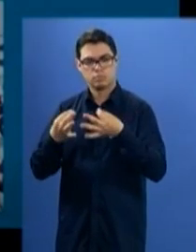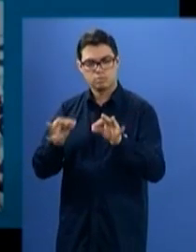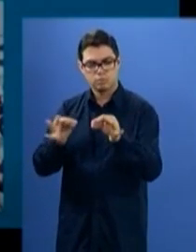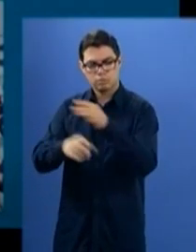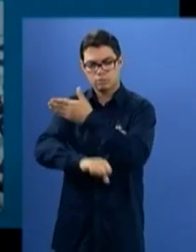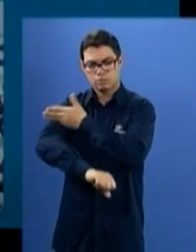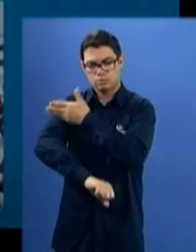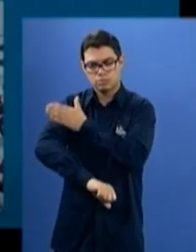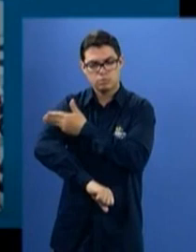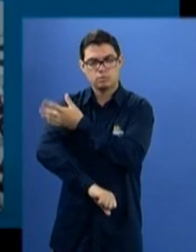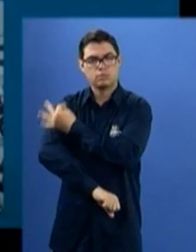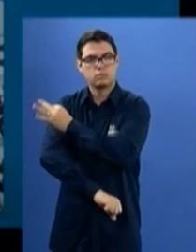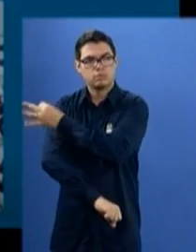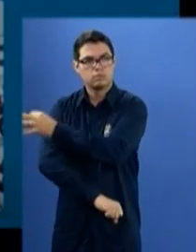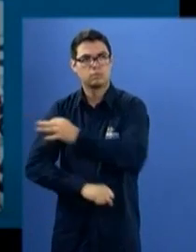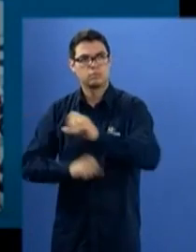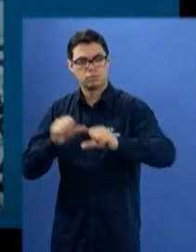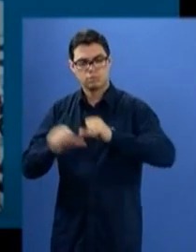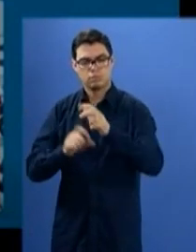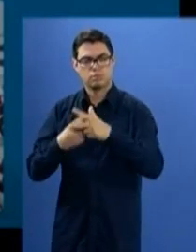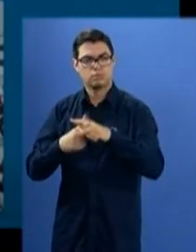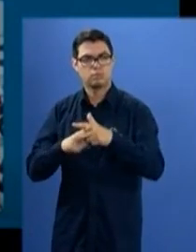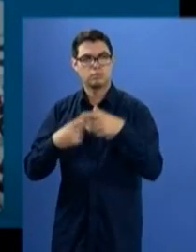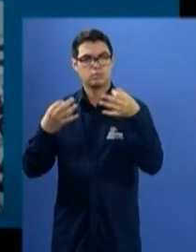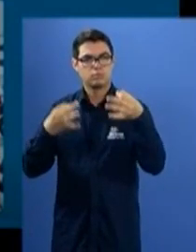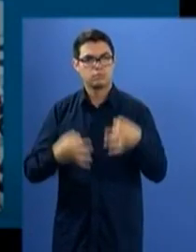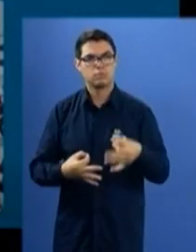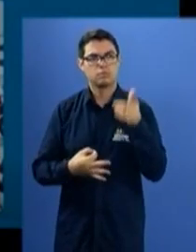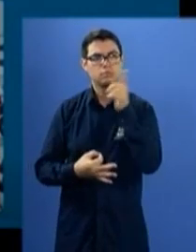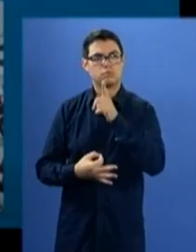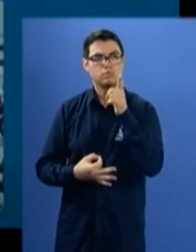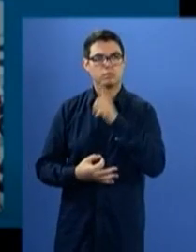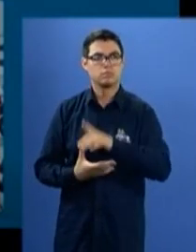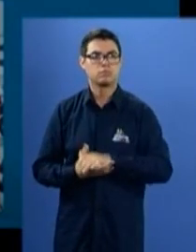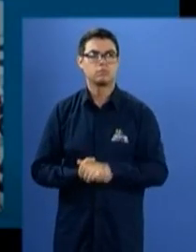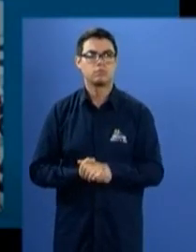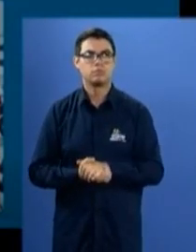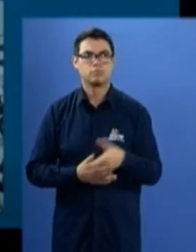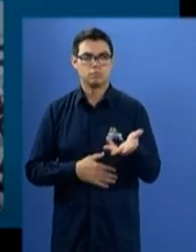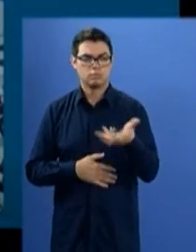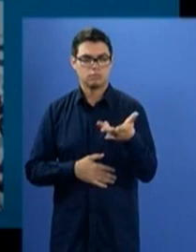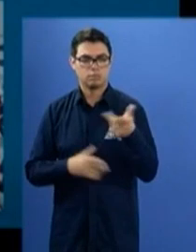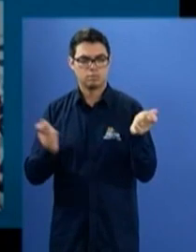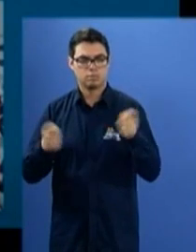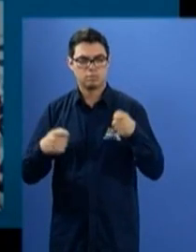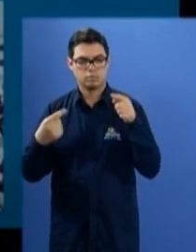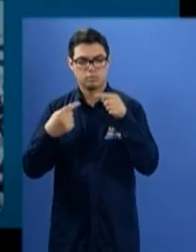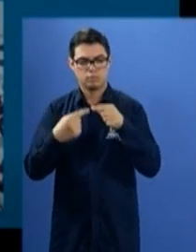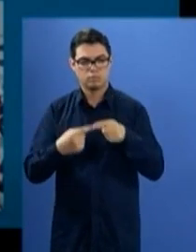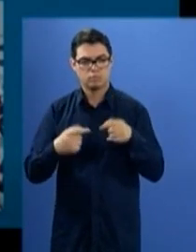técnicas para que essa troca de ferramentas ocorra da forma mais rápida e